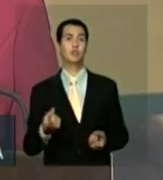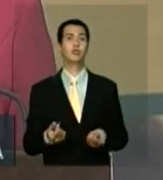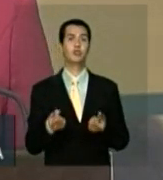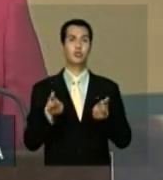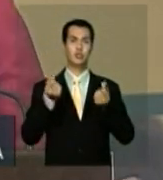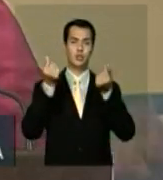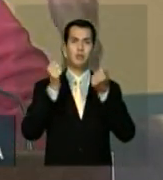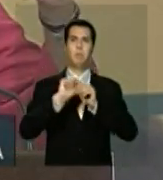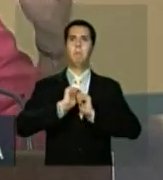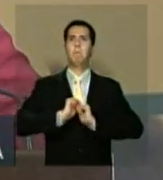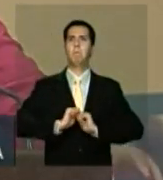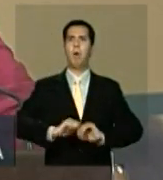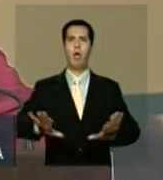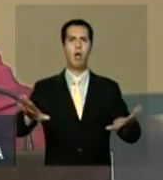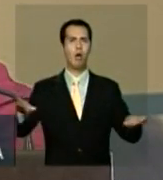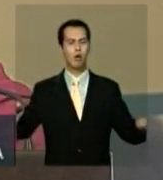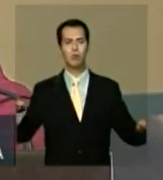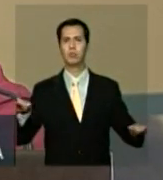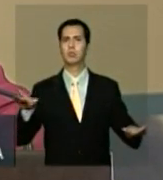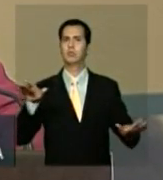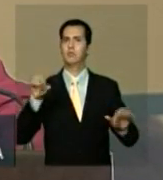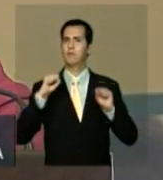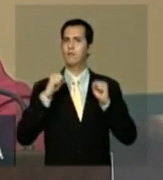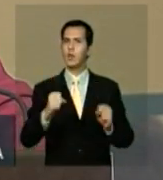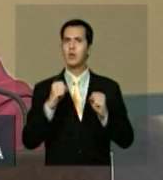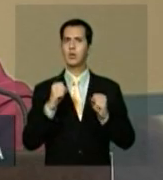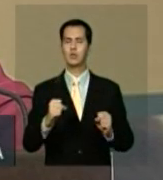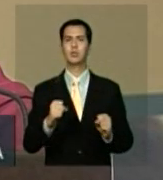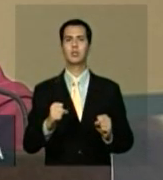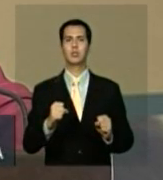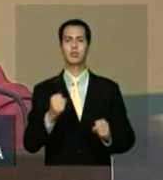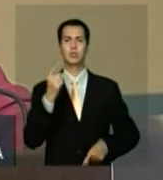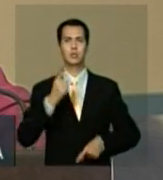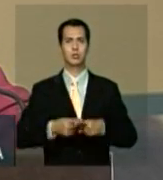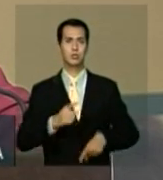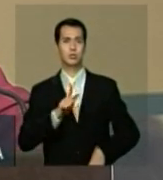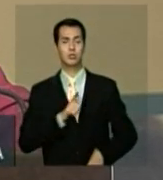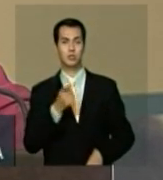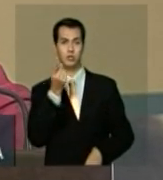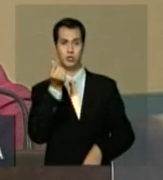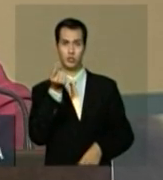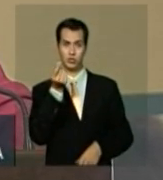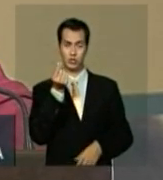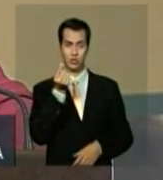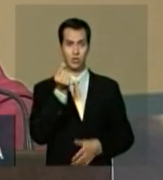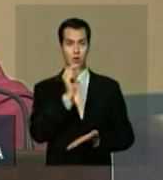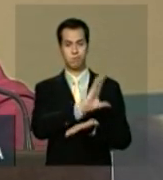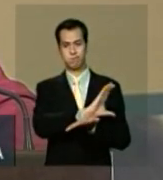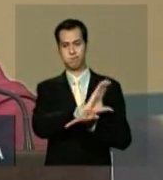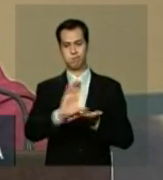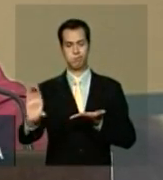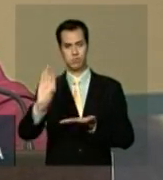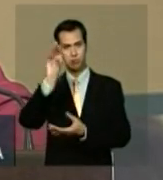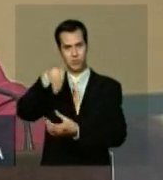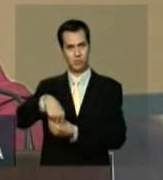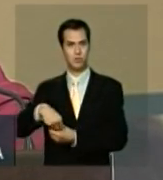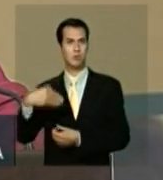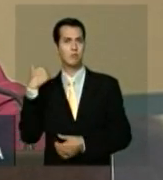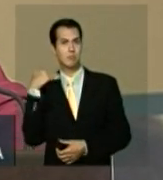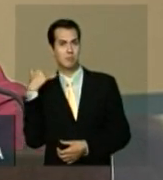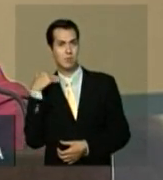monetárias bastante significativas os dinheiros colocados nos Bancos eh pelo